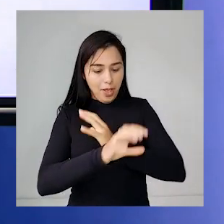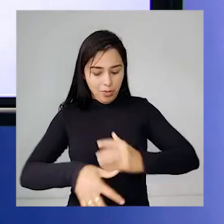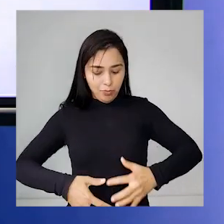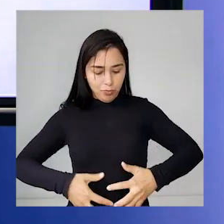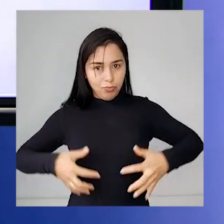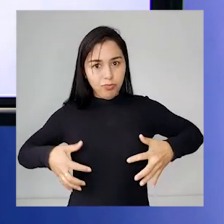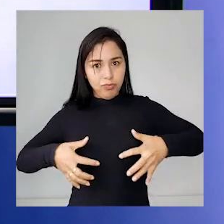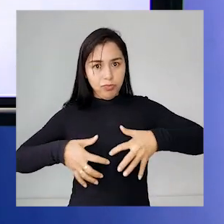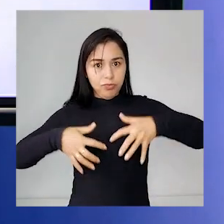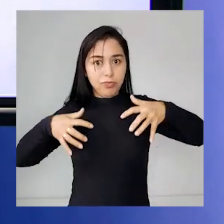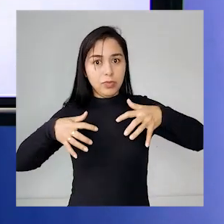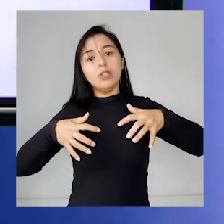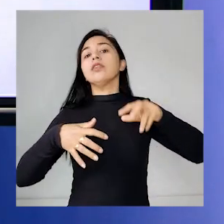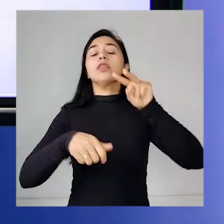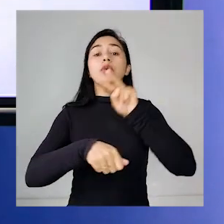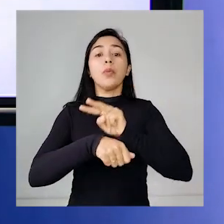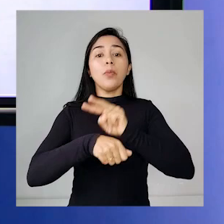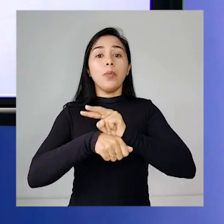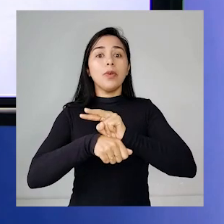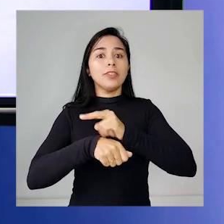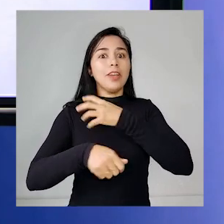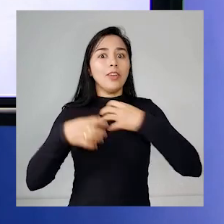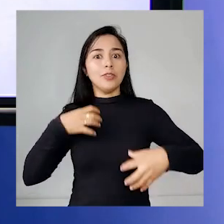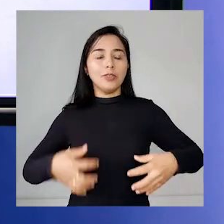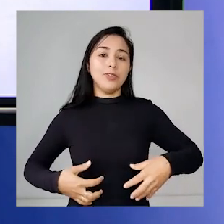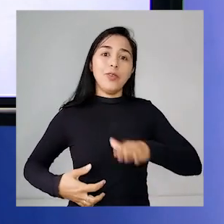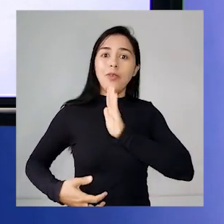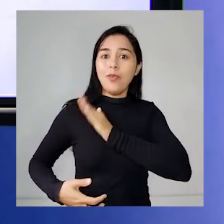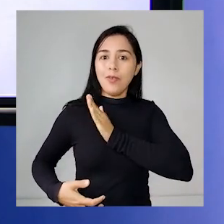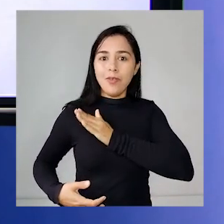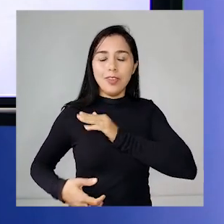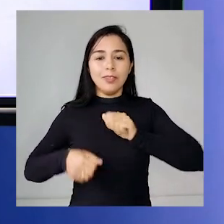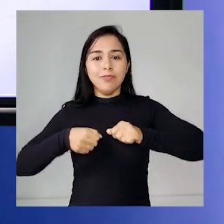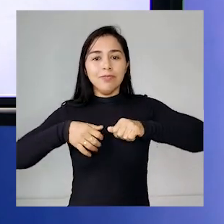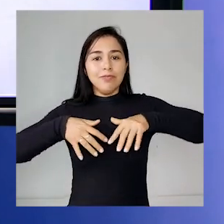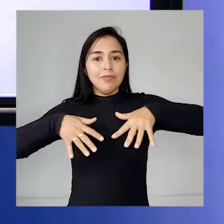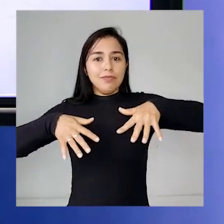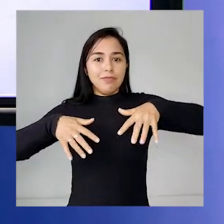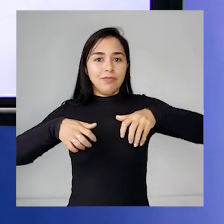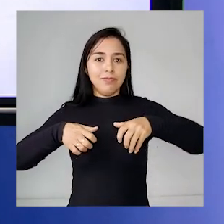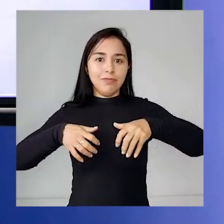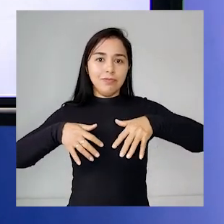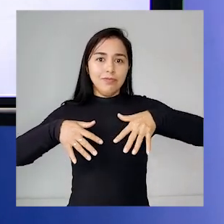a caixa torácica, que protegem o coração e os pulmões.